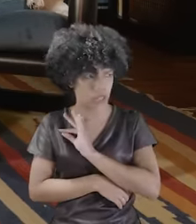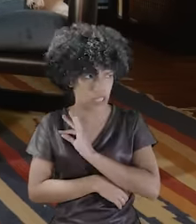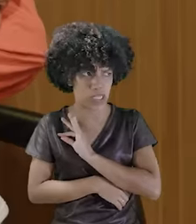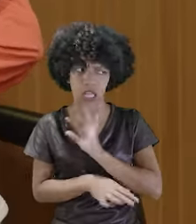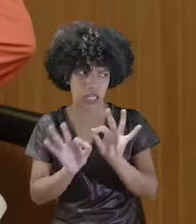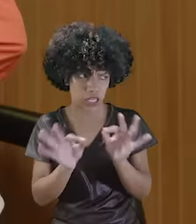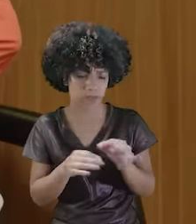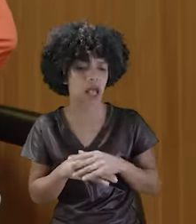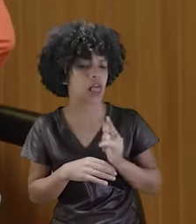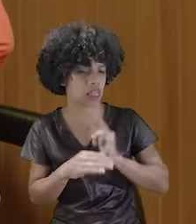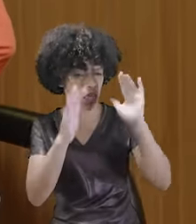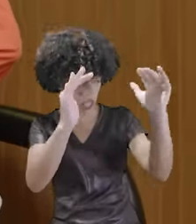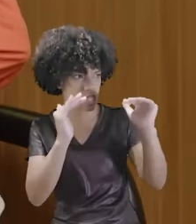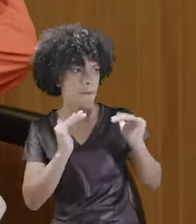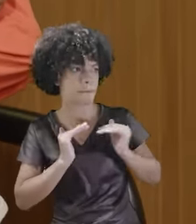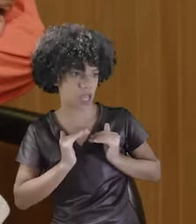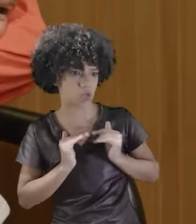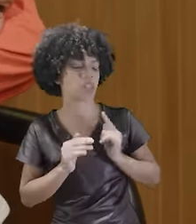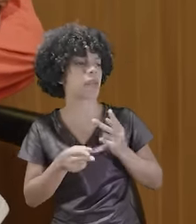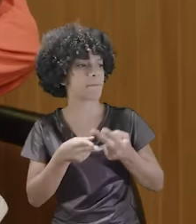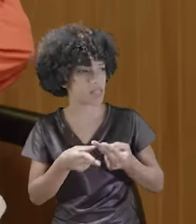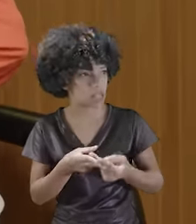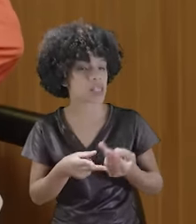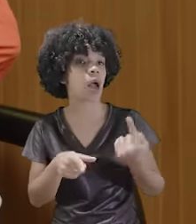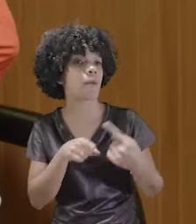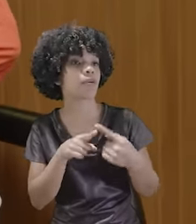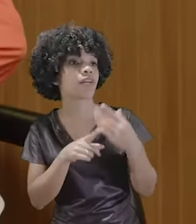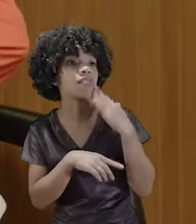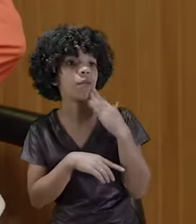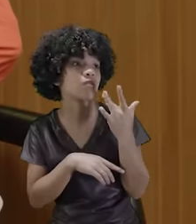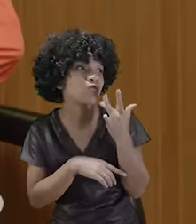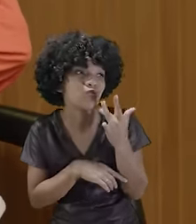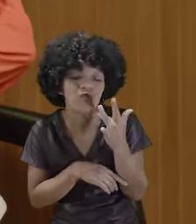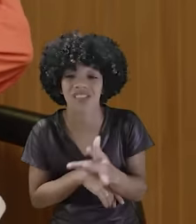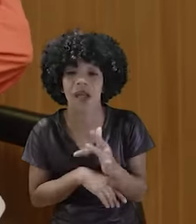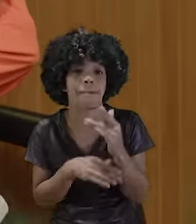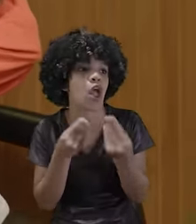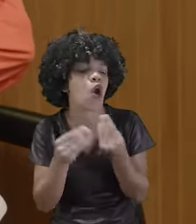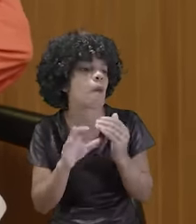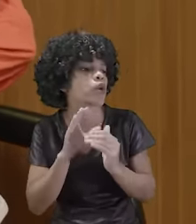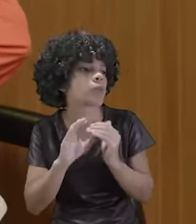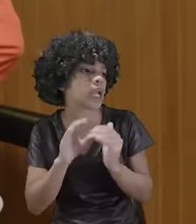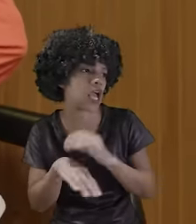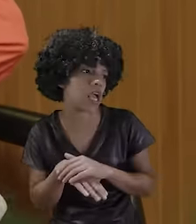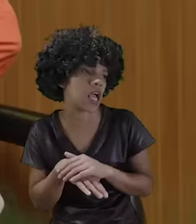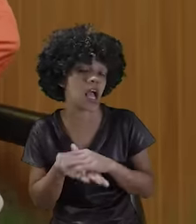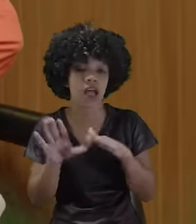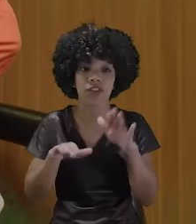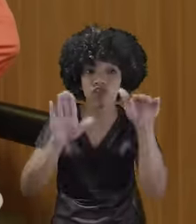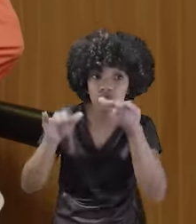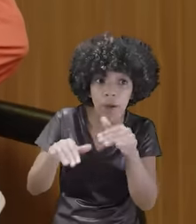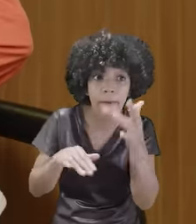Federal eles têm respeito para a gente tem paciência porque ele sabe que a gente não sabe falar nada às vezes ele chama um